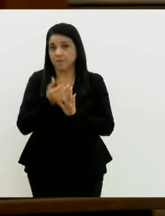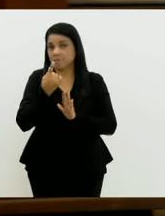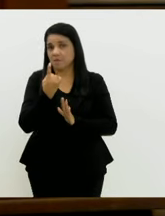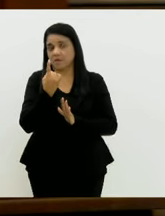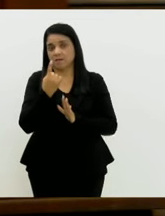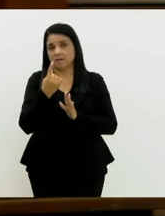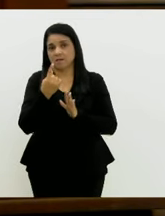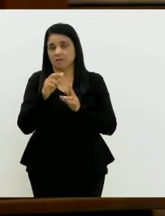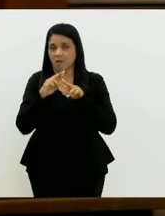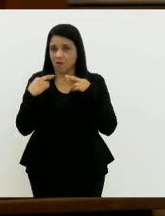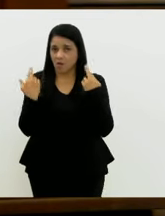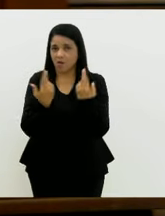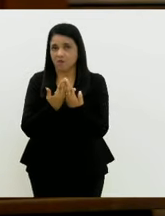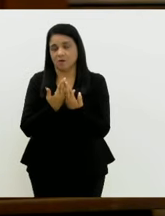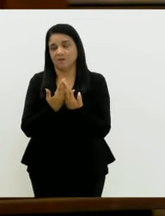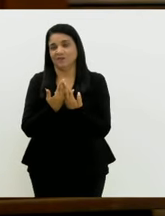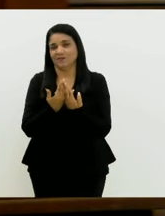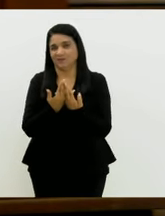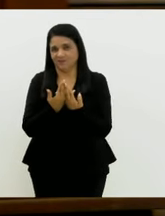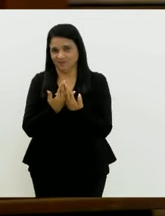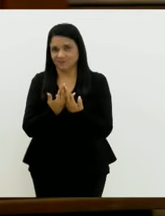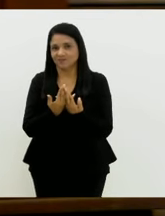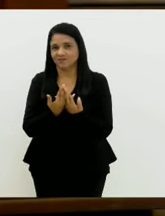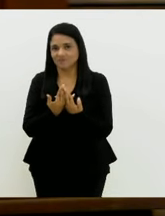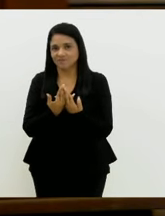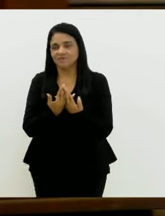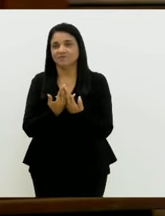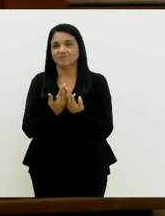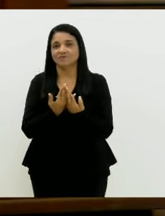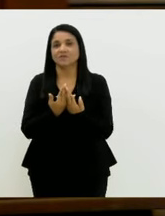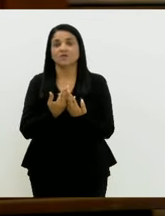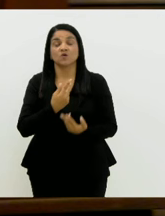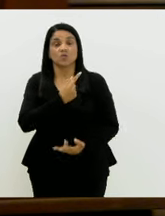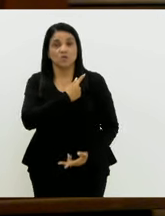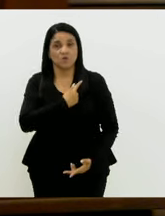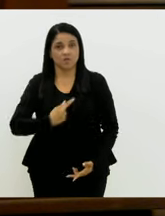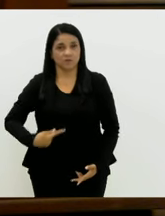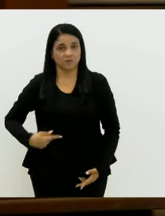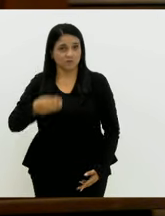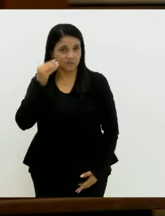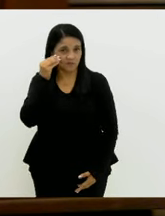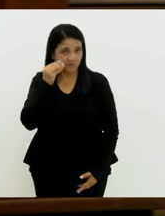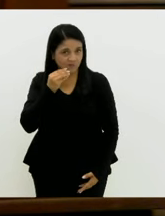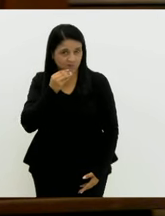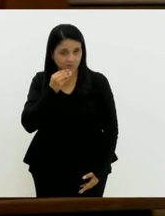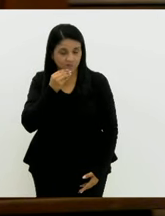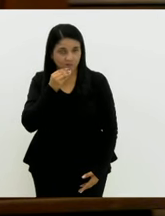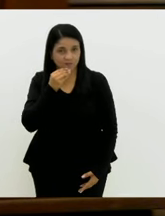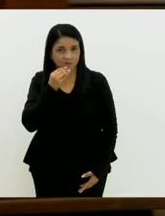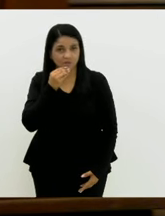ano legislativo, em que o nosso governador Cláudio Castro